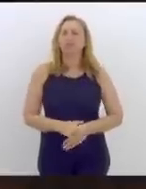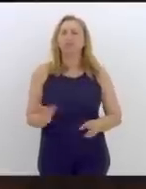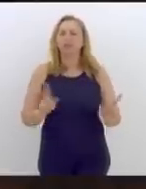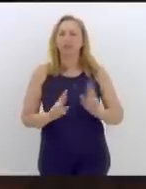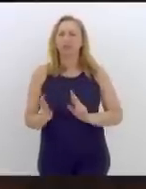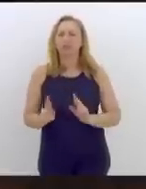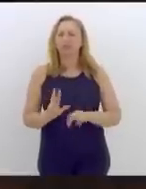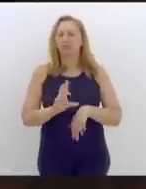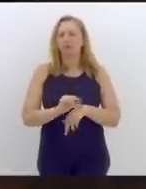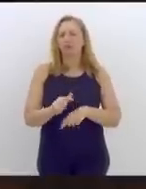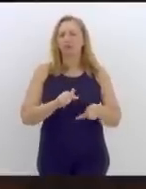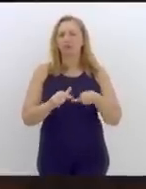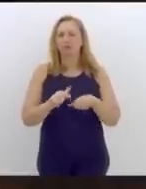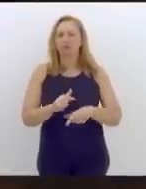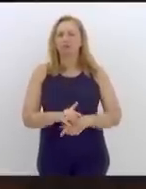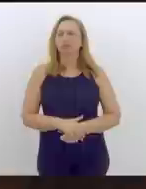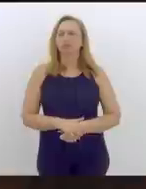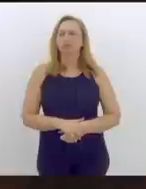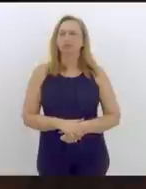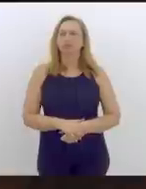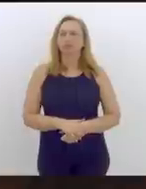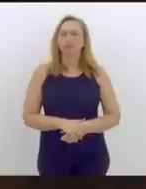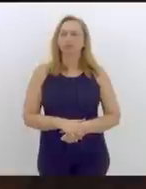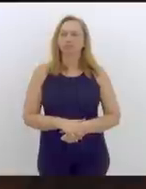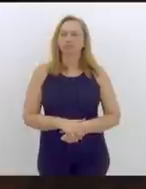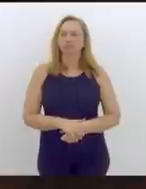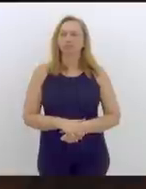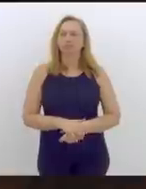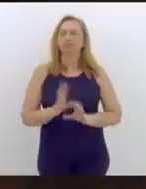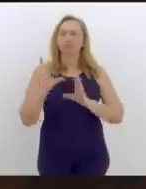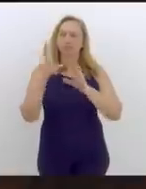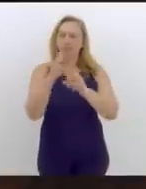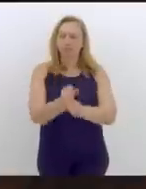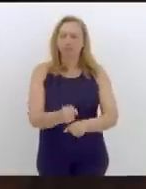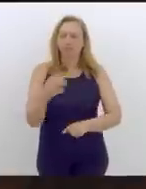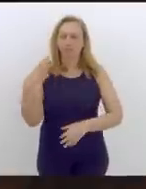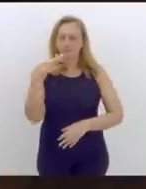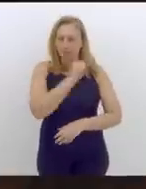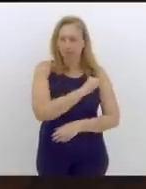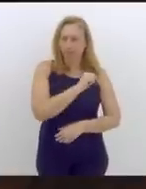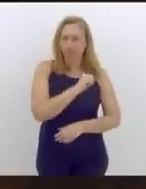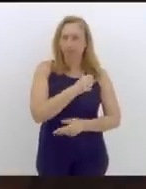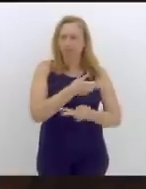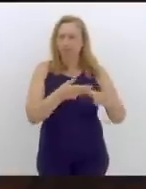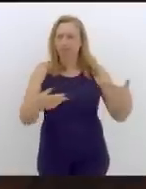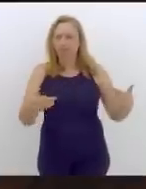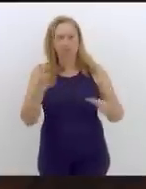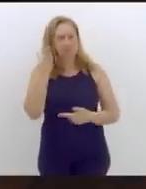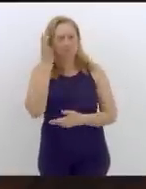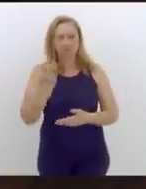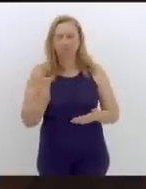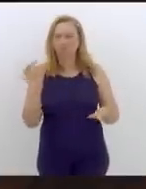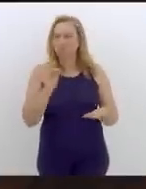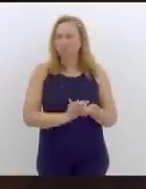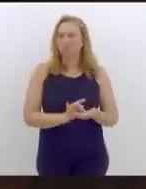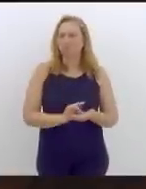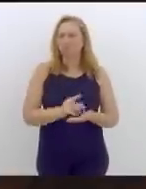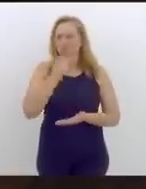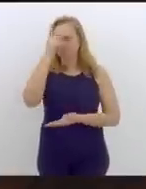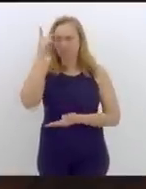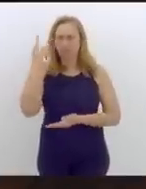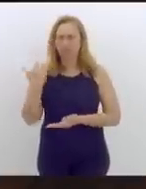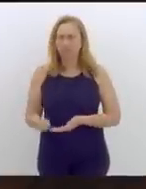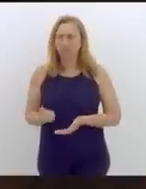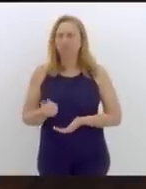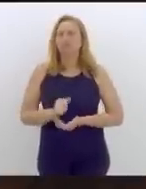à escala eu vou tentar fazer um resumo rápido que muitos não sabem da nossa realidade como pensionistas